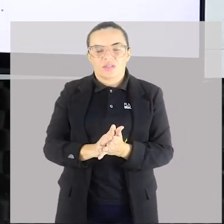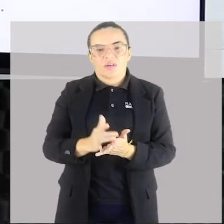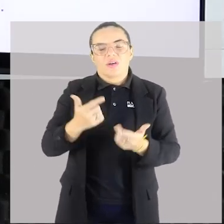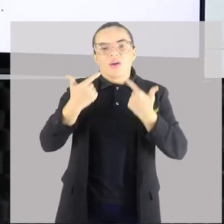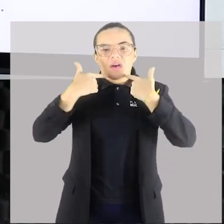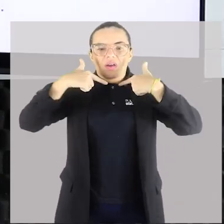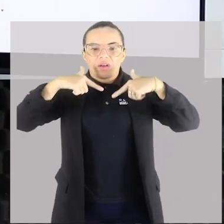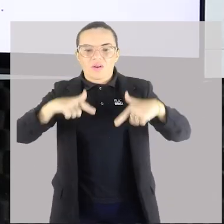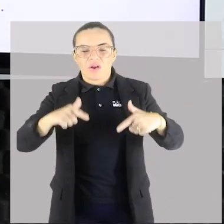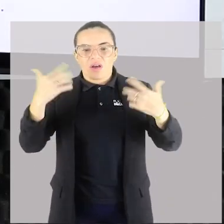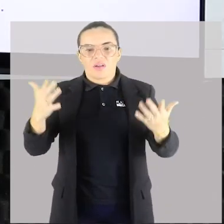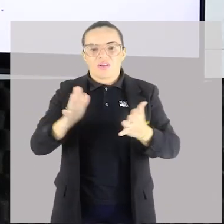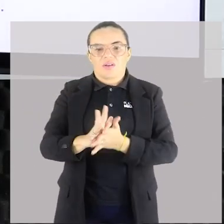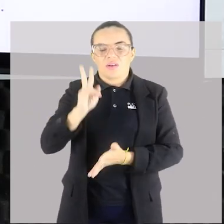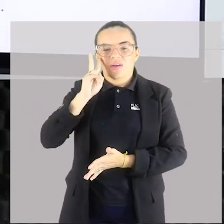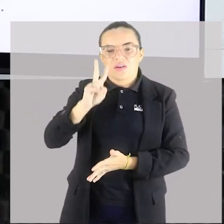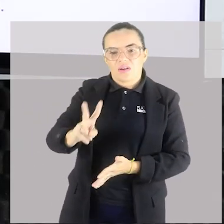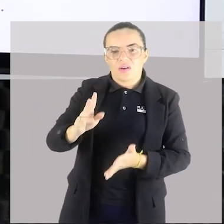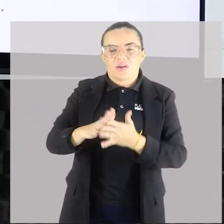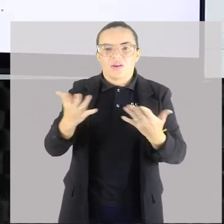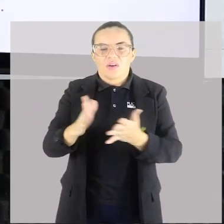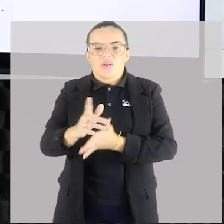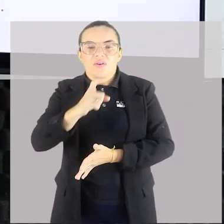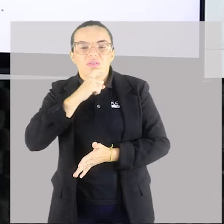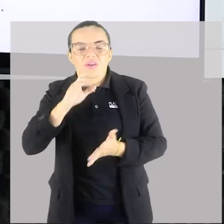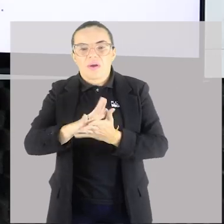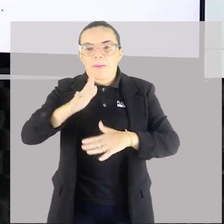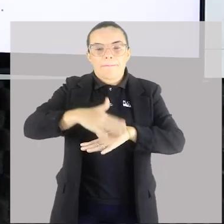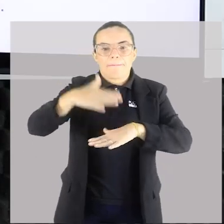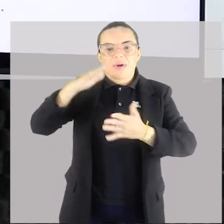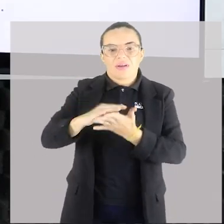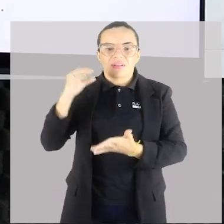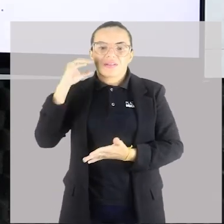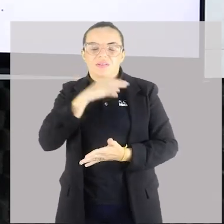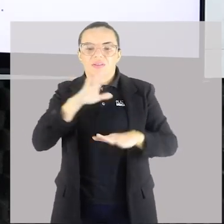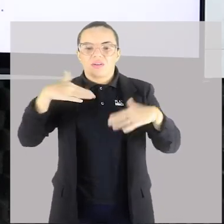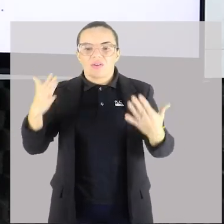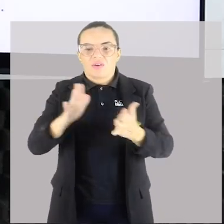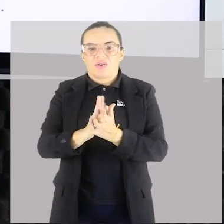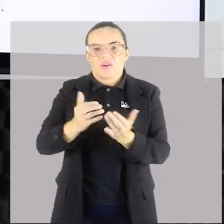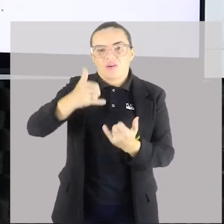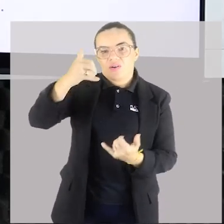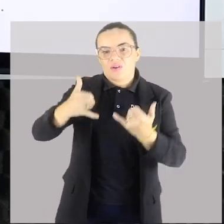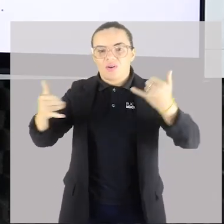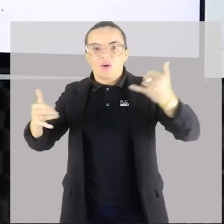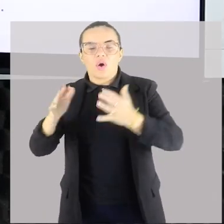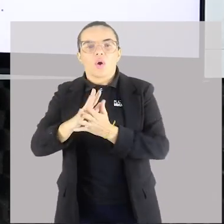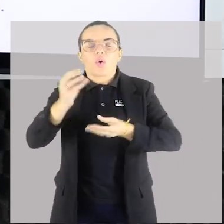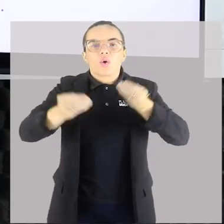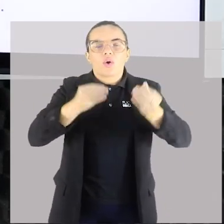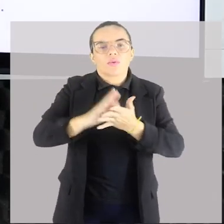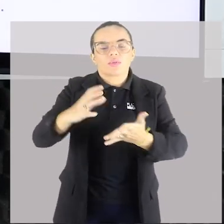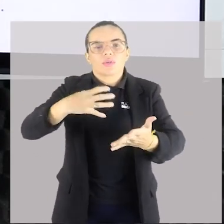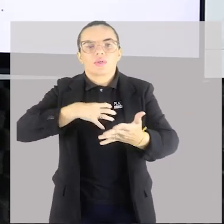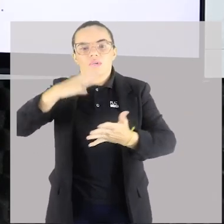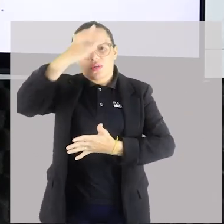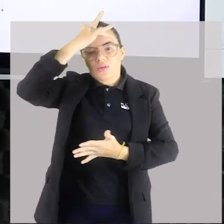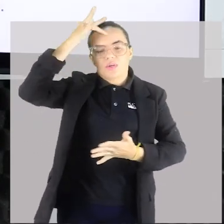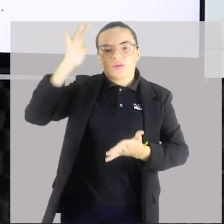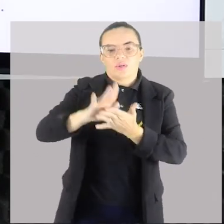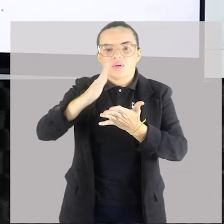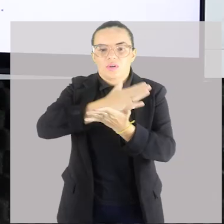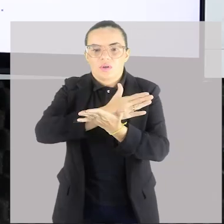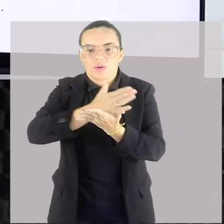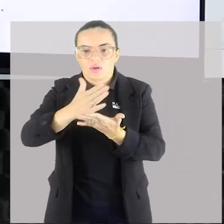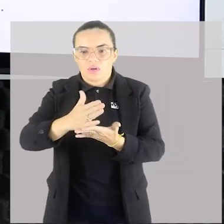O emaranhado dessas linhas vai dizendo exatamente como é que está o estado emocional daquela pessoa. Basta você começar a